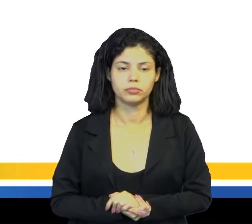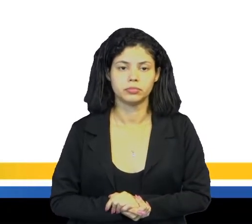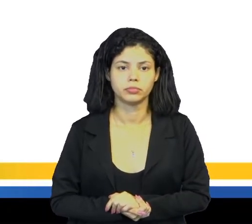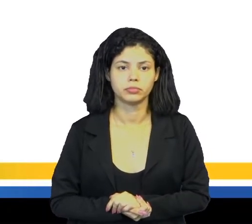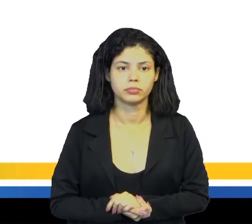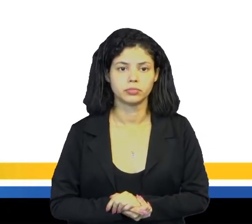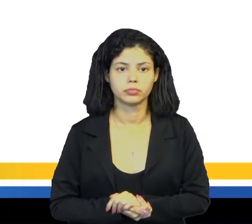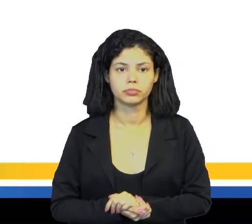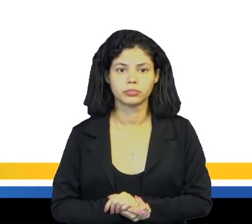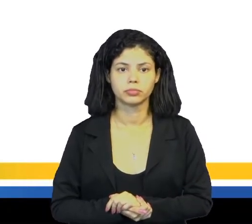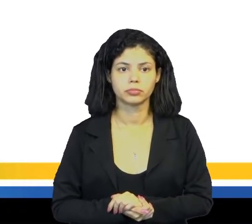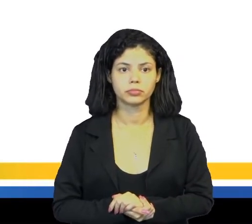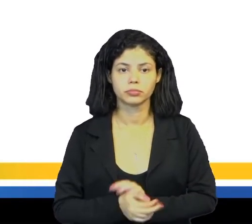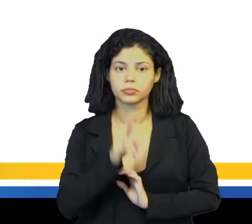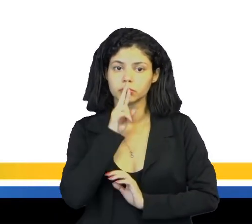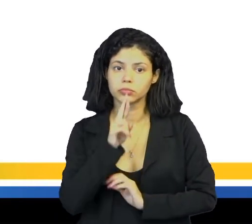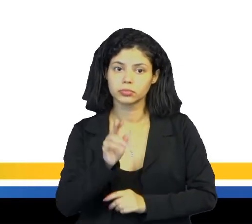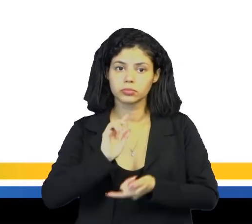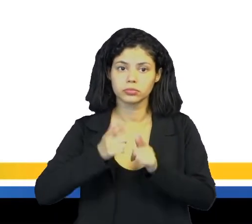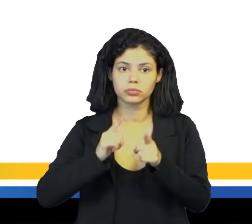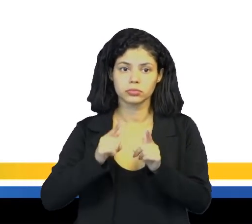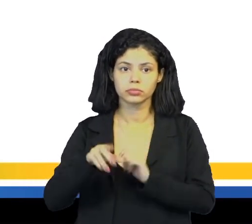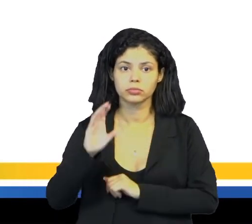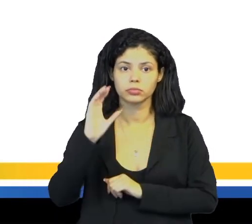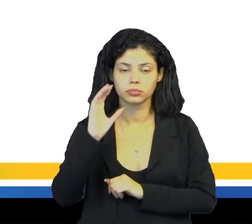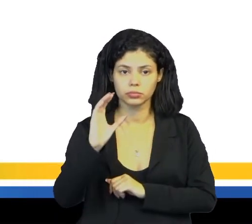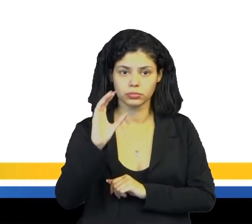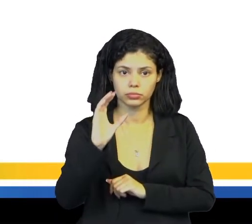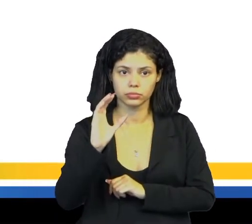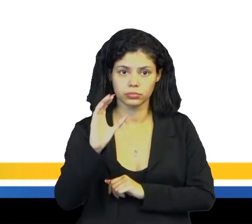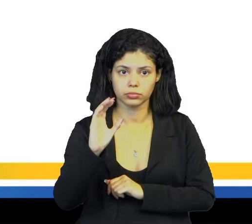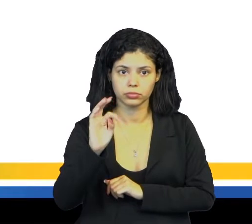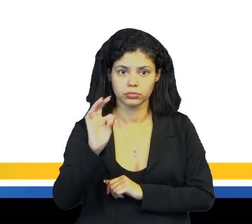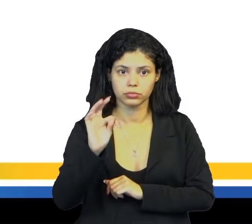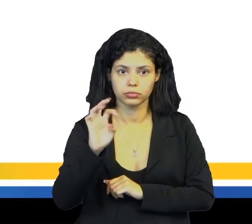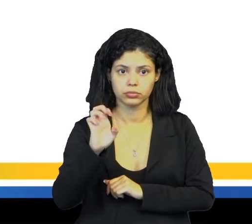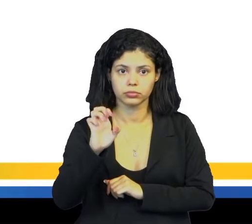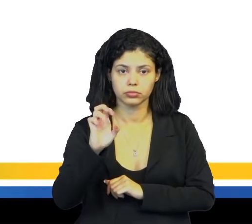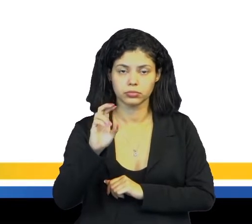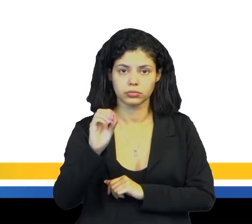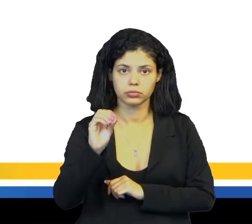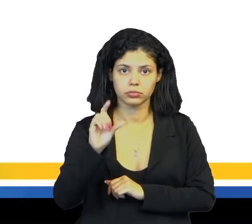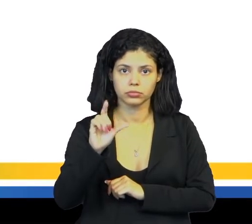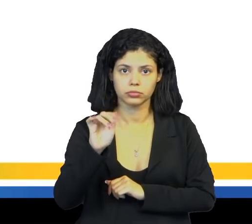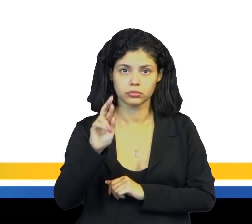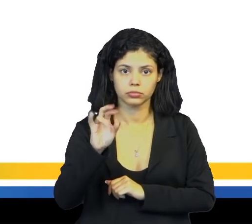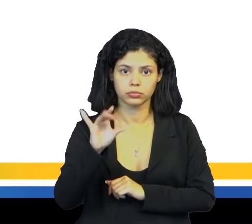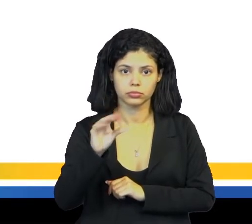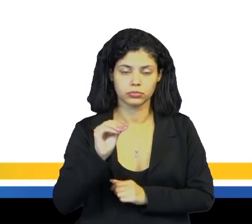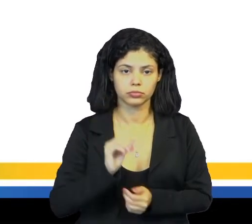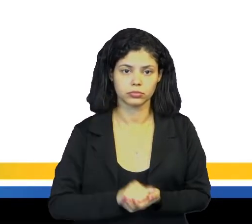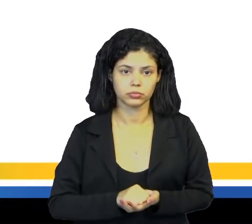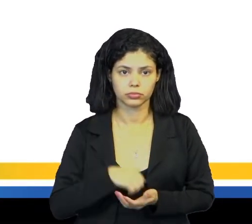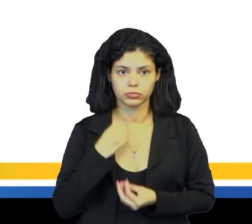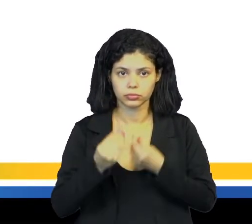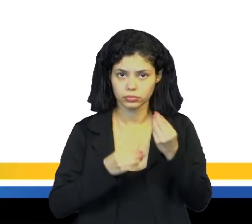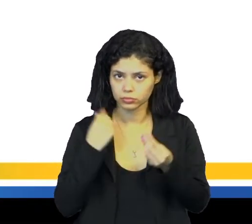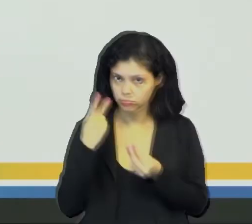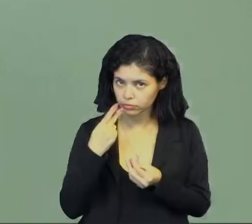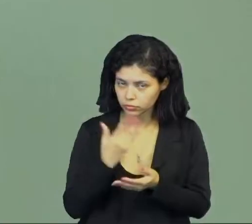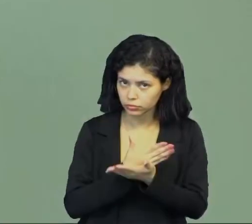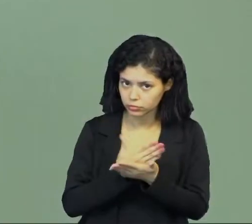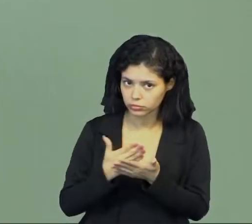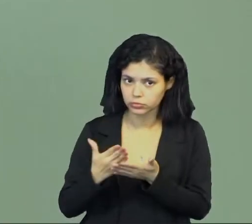Vamos lá para a alternativa correta. A alternativa correta é o conhecimento teológico. Lembrando que, como eu falei